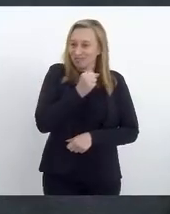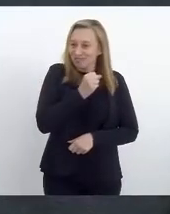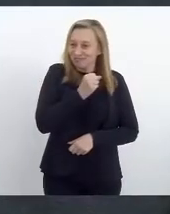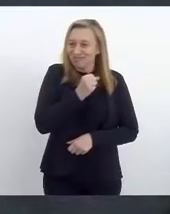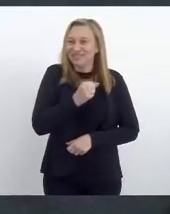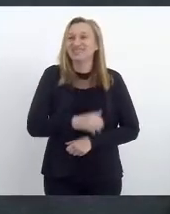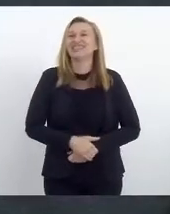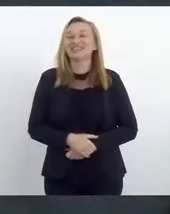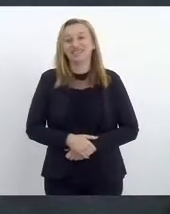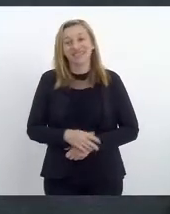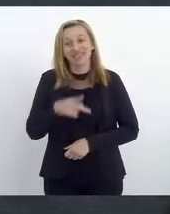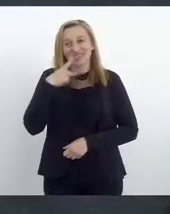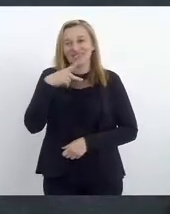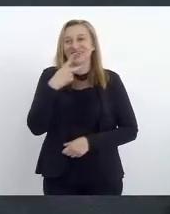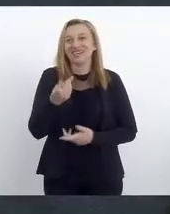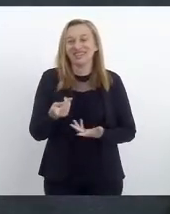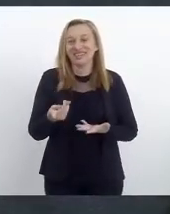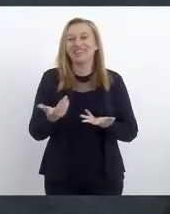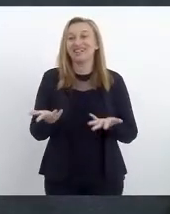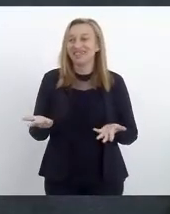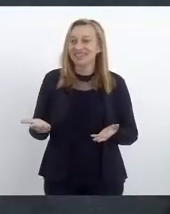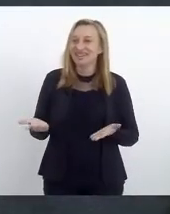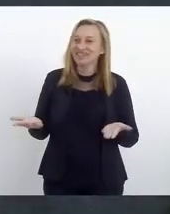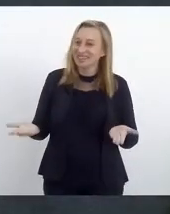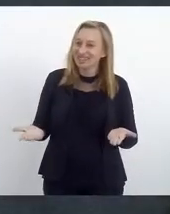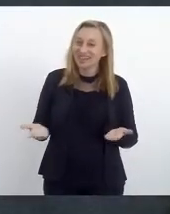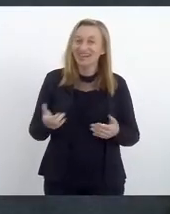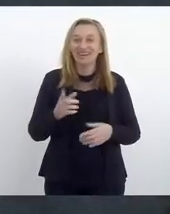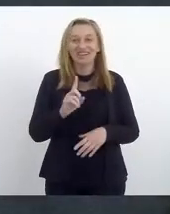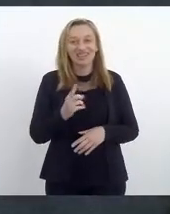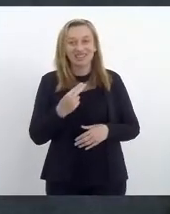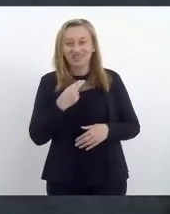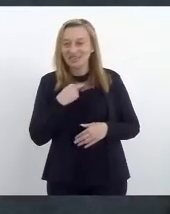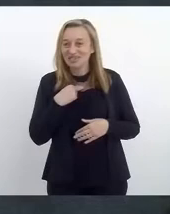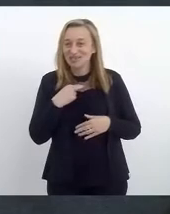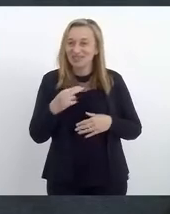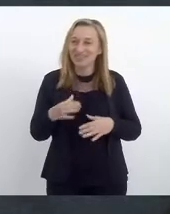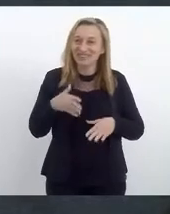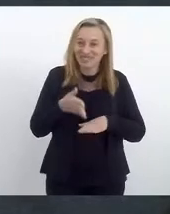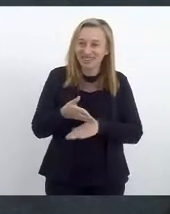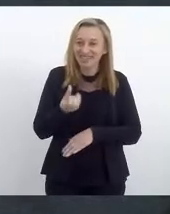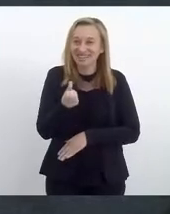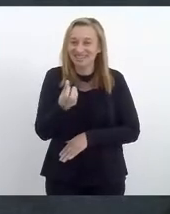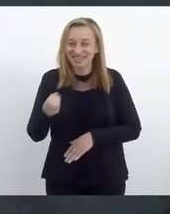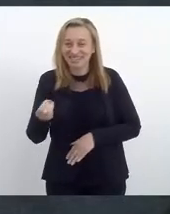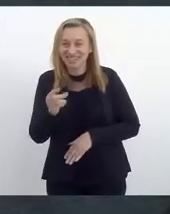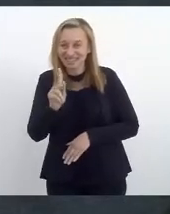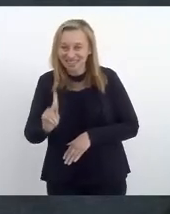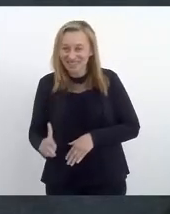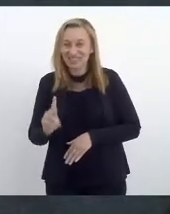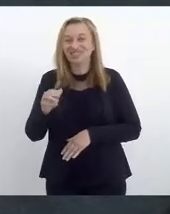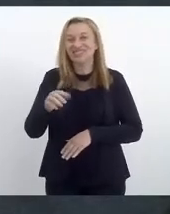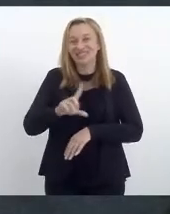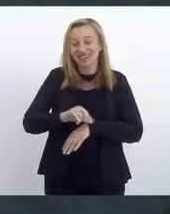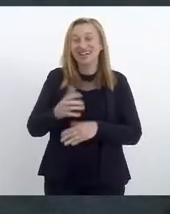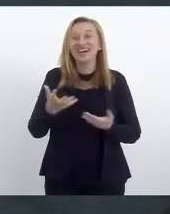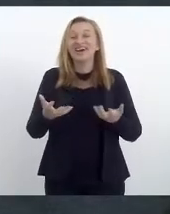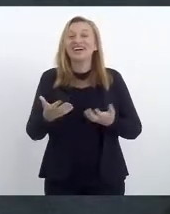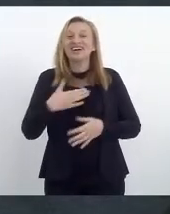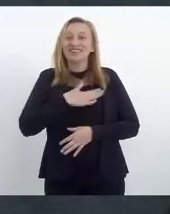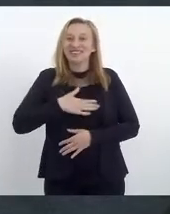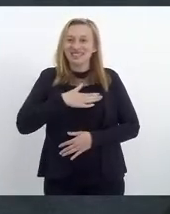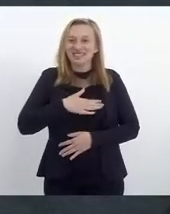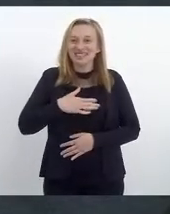alta, nos logradouros públicos a gente não deve trafegar acima de 60 km por hora, eu gostaria que